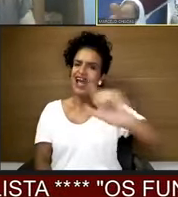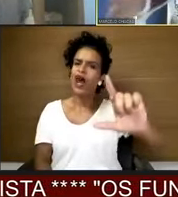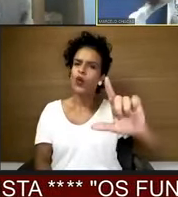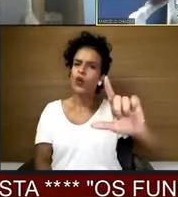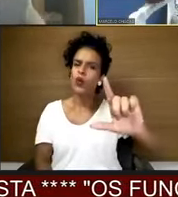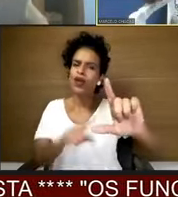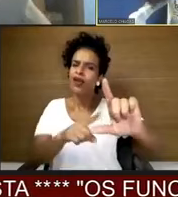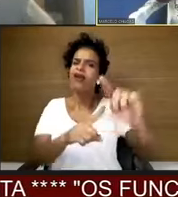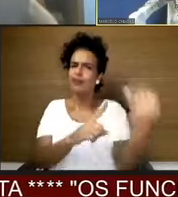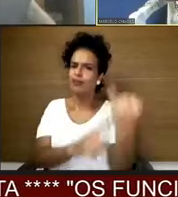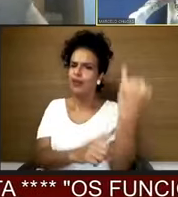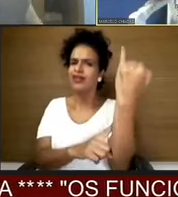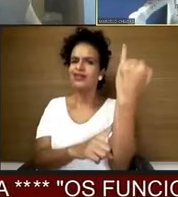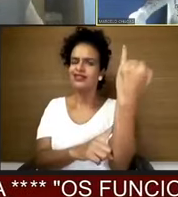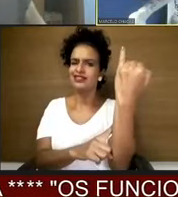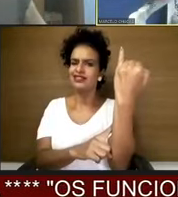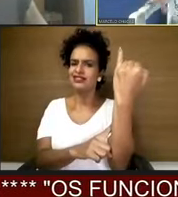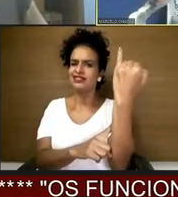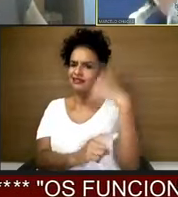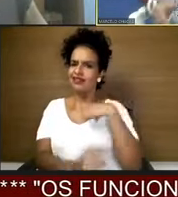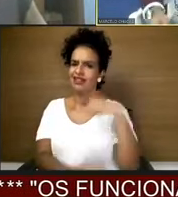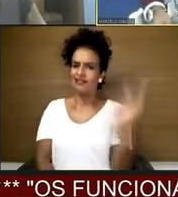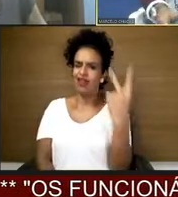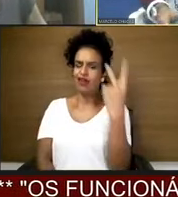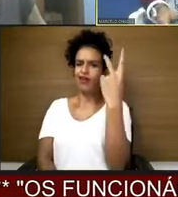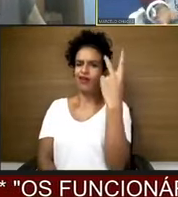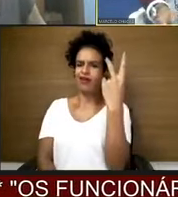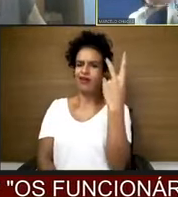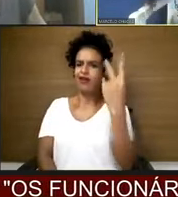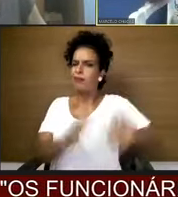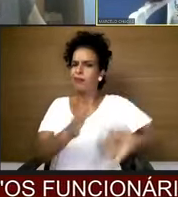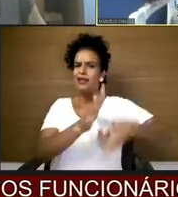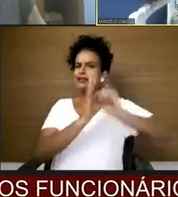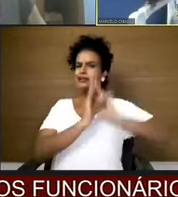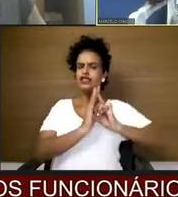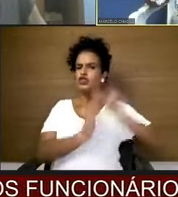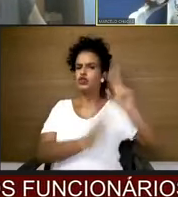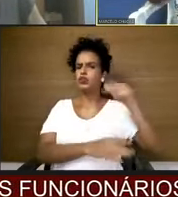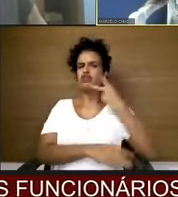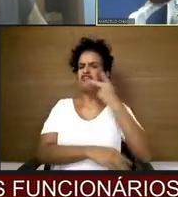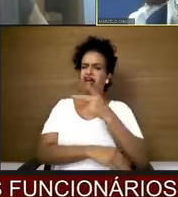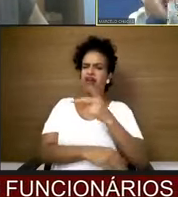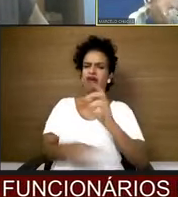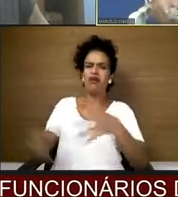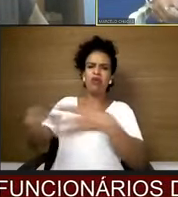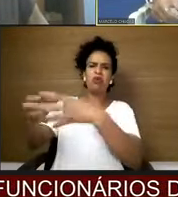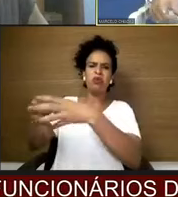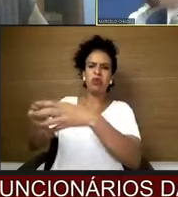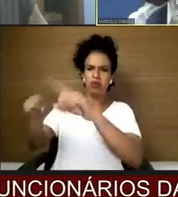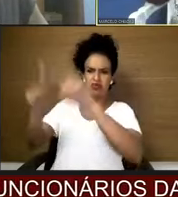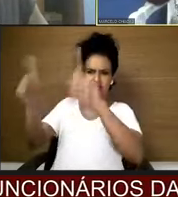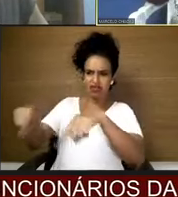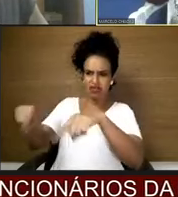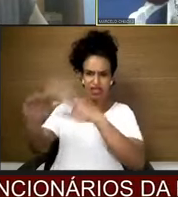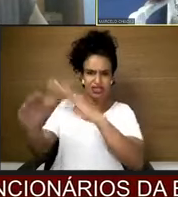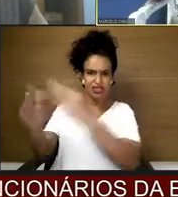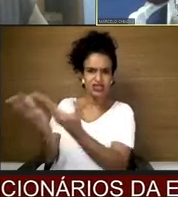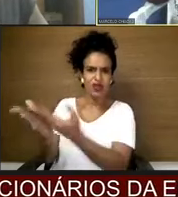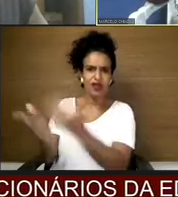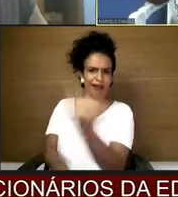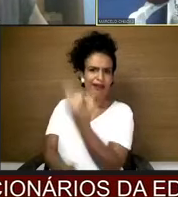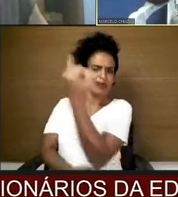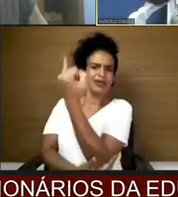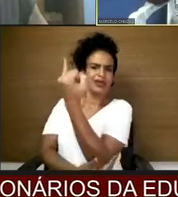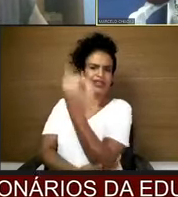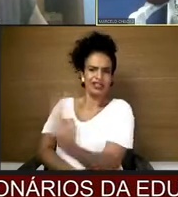valoriza. Mas nunca houve essa lógica na estrutura posta pelos governos todos aí, do Brasil como um todo, governos estaduais,